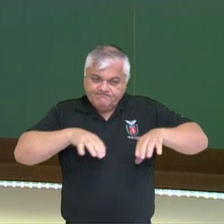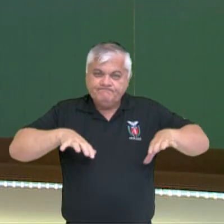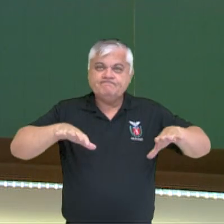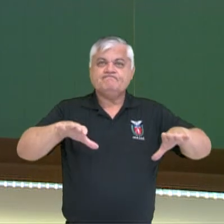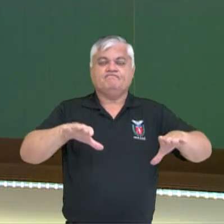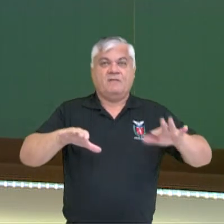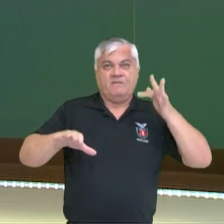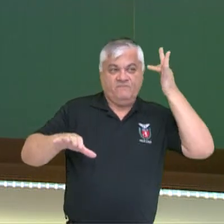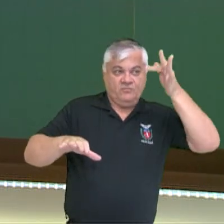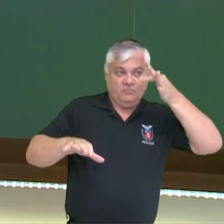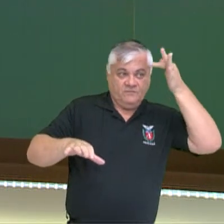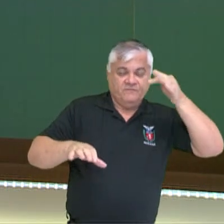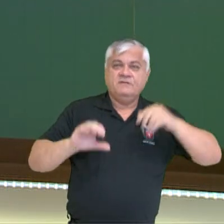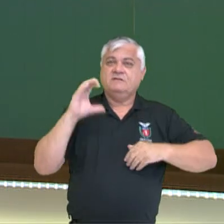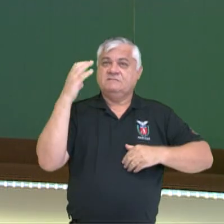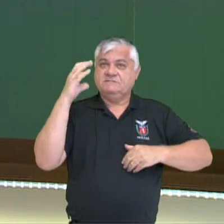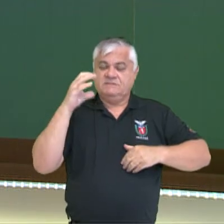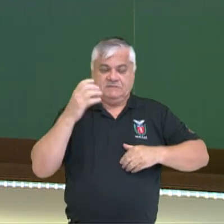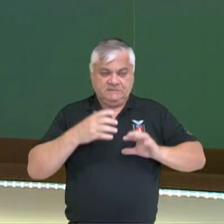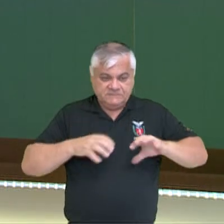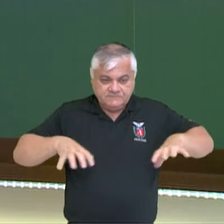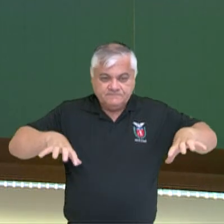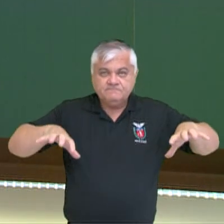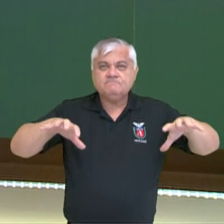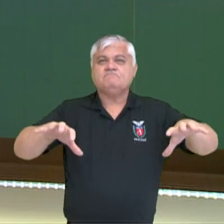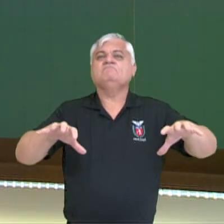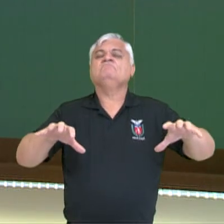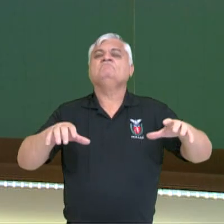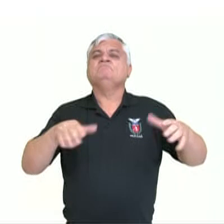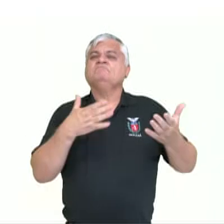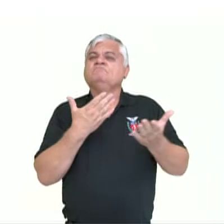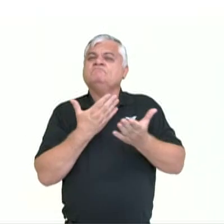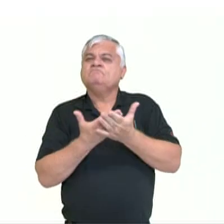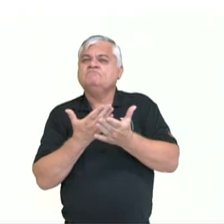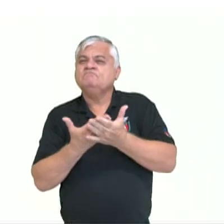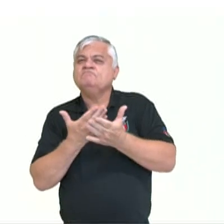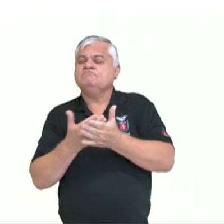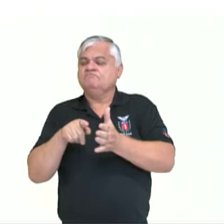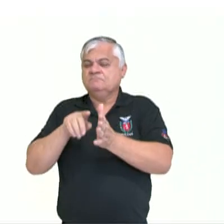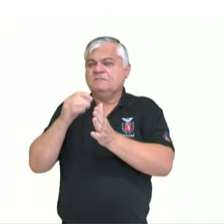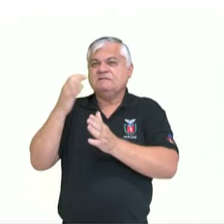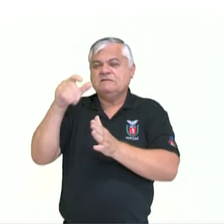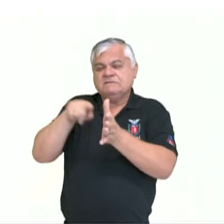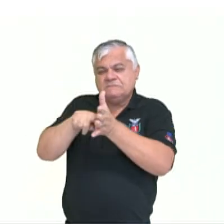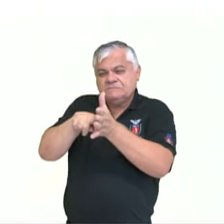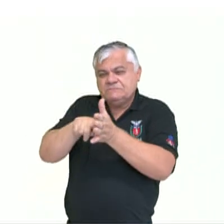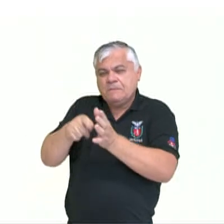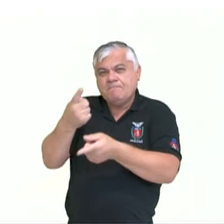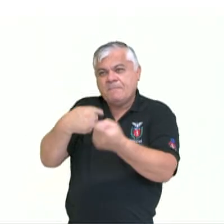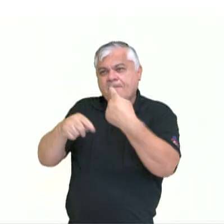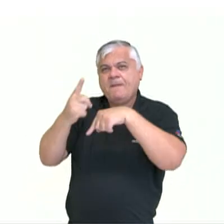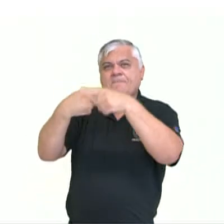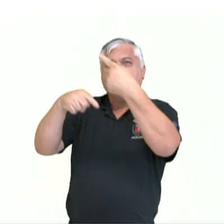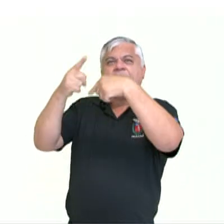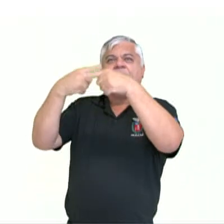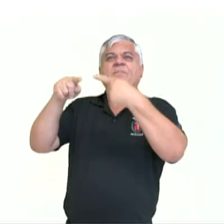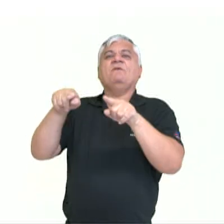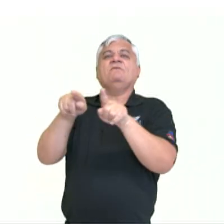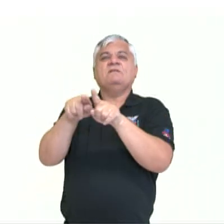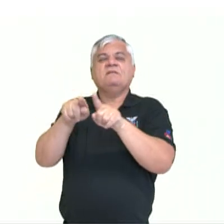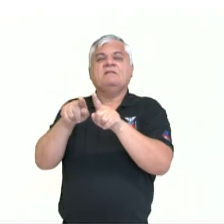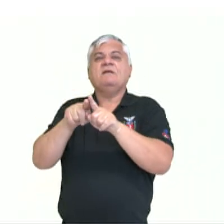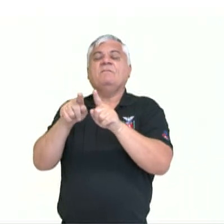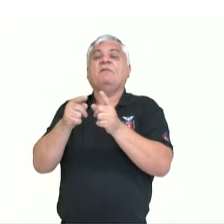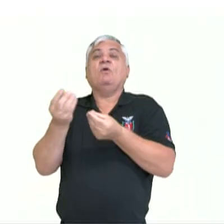e da filosofia, com a Revolução Científica, o estabelecimento da ciência moderna e também o desenvolvimento do